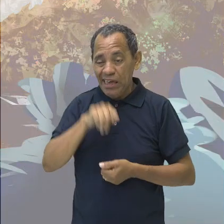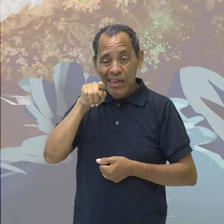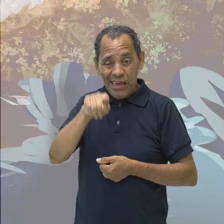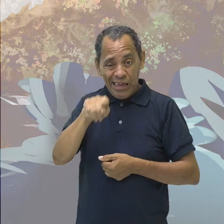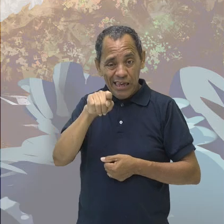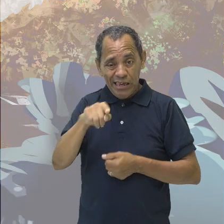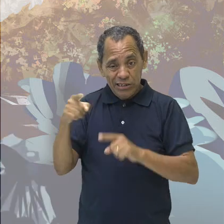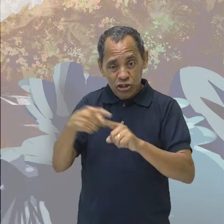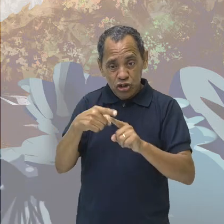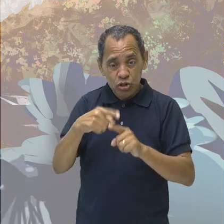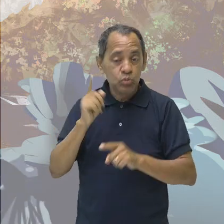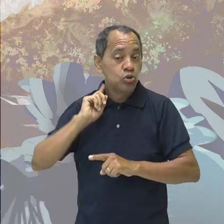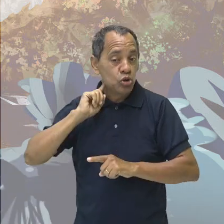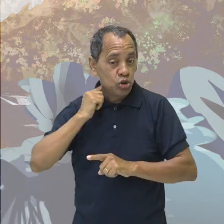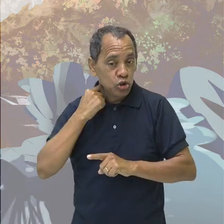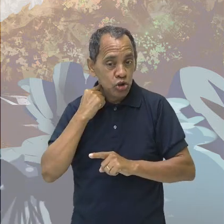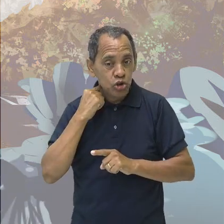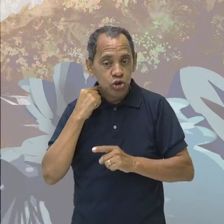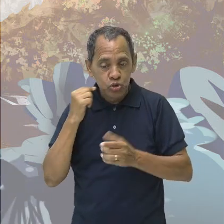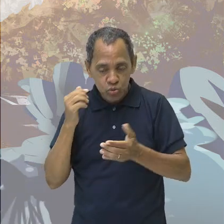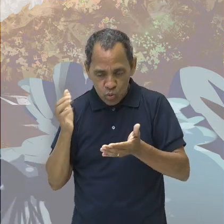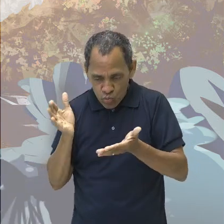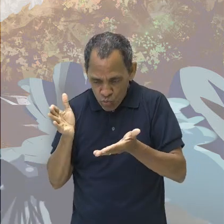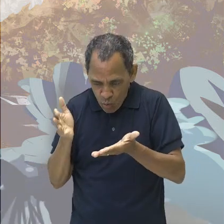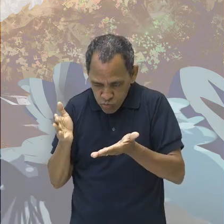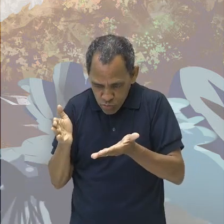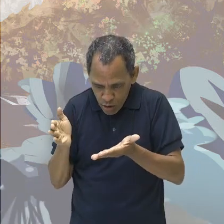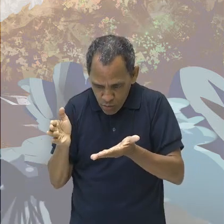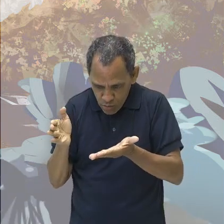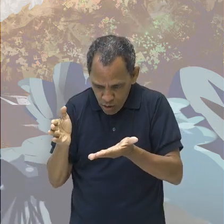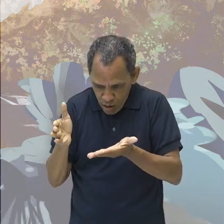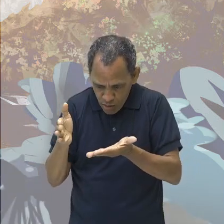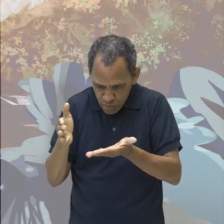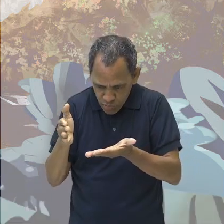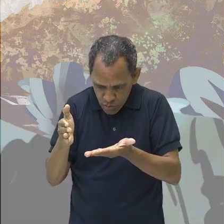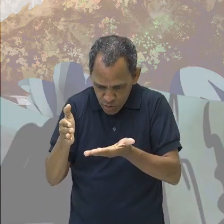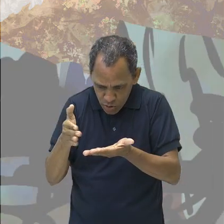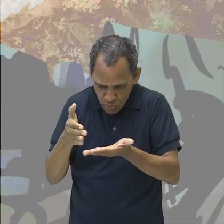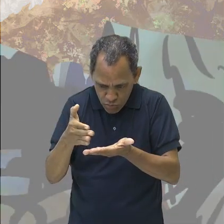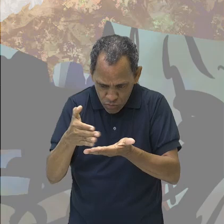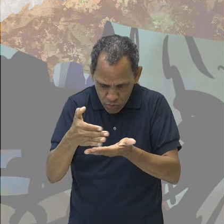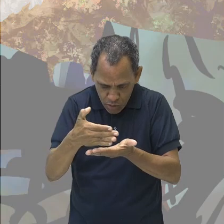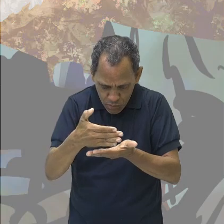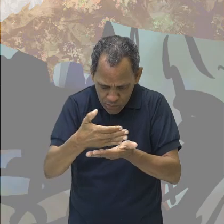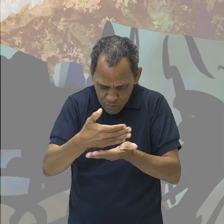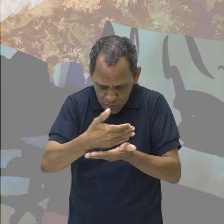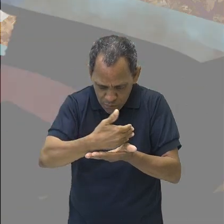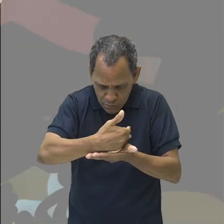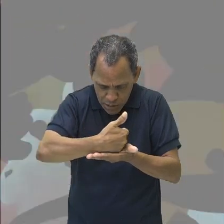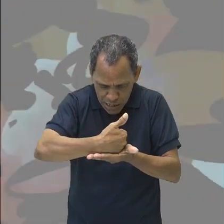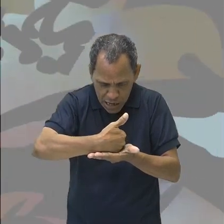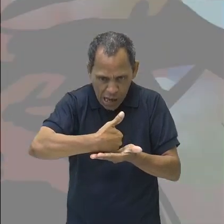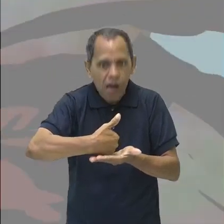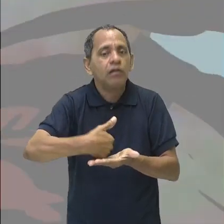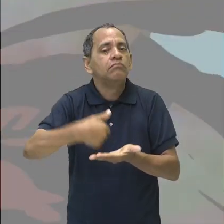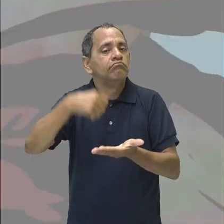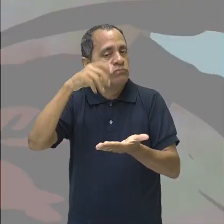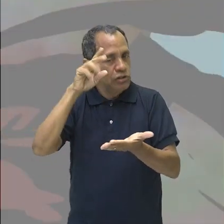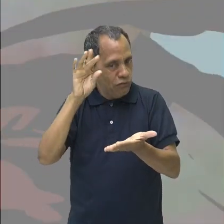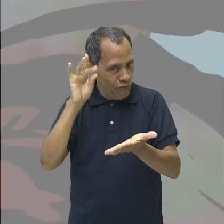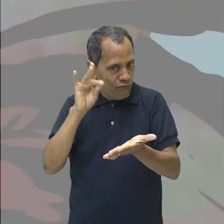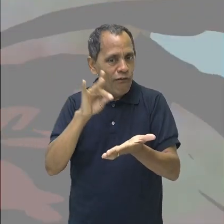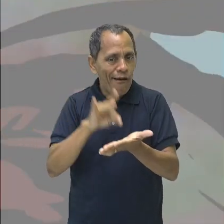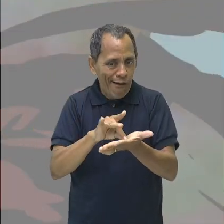se acumulando, e se acumulando, e se acumulando. O lixo realmente é um desafio